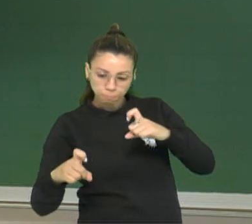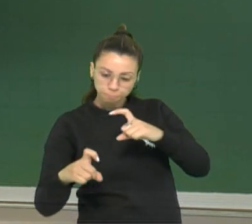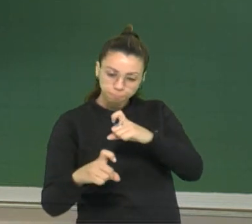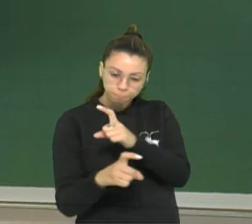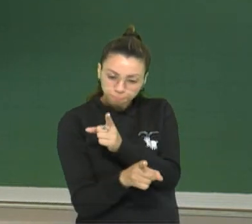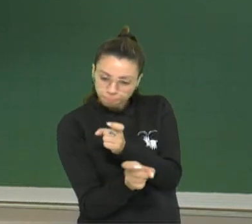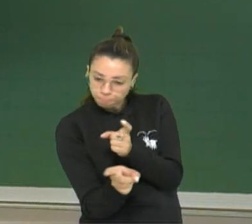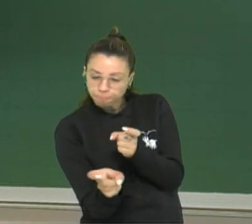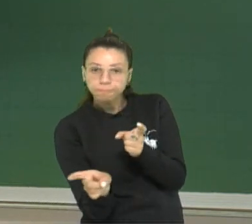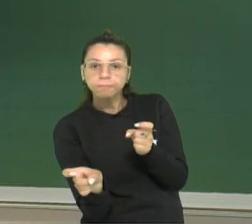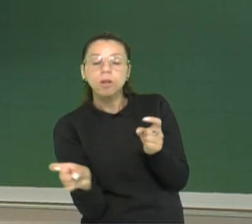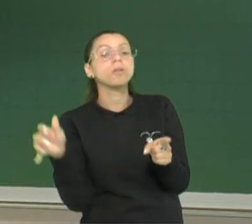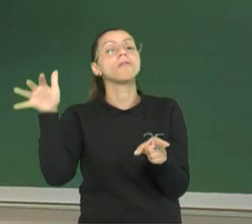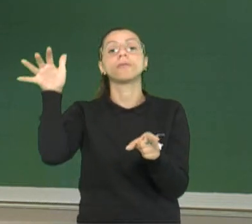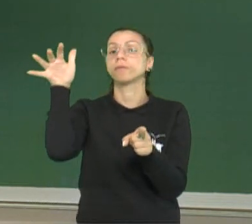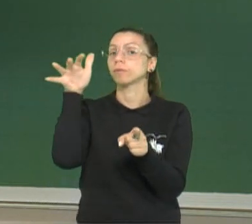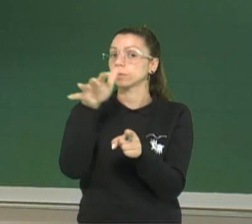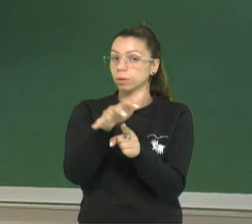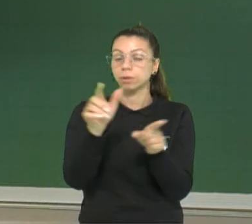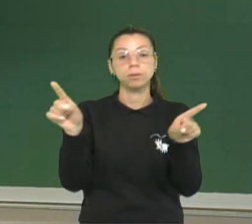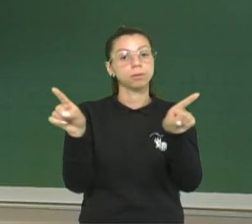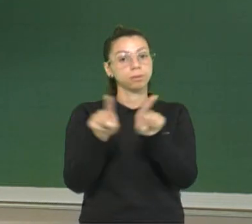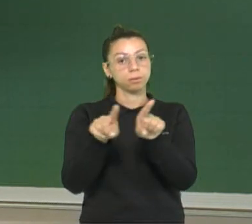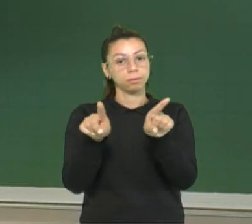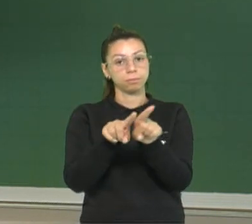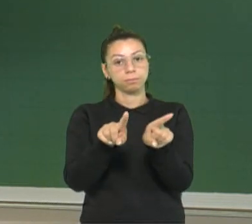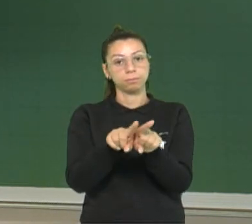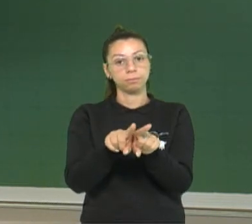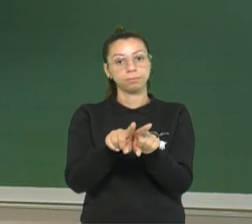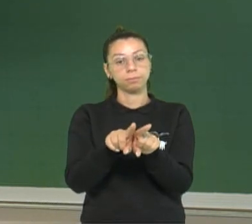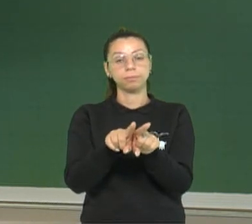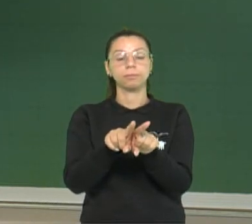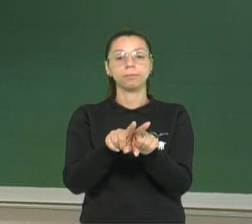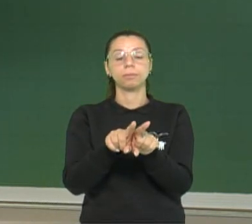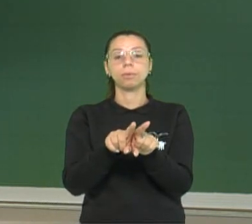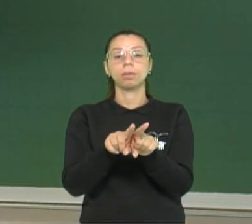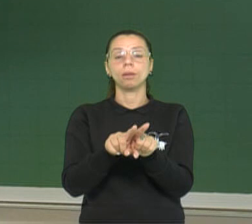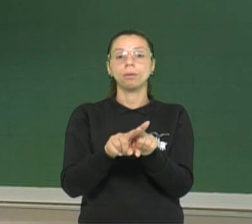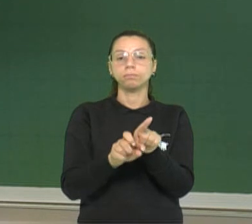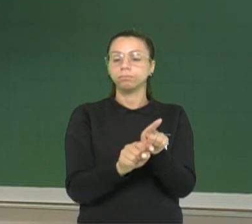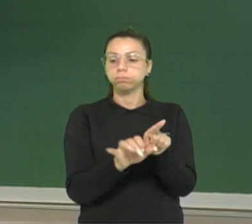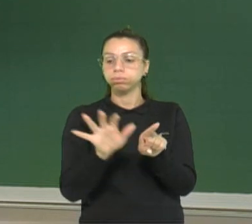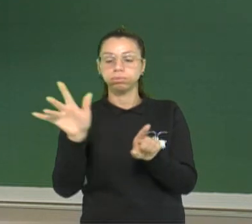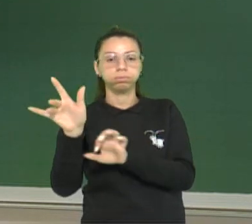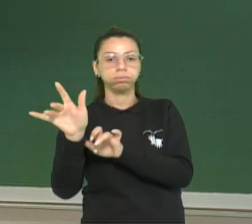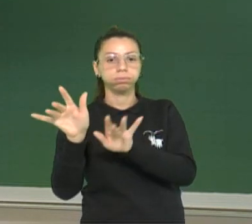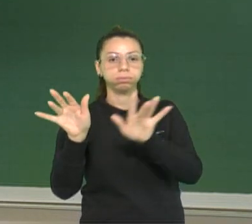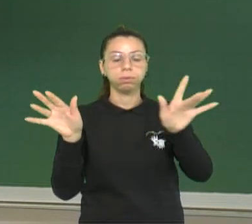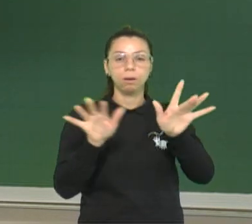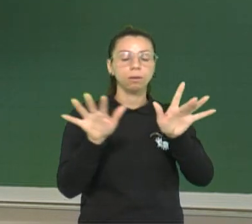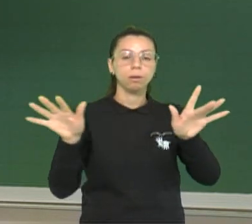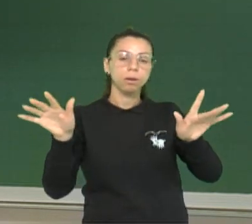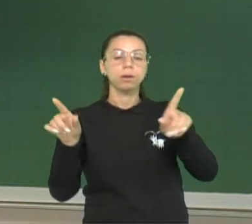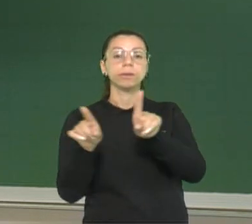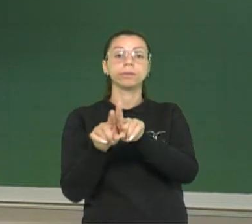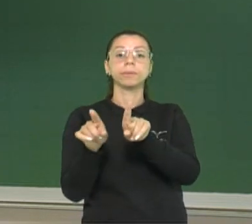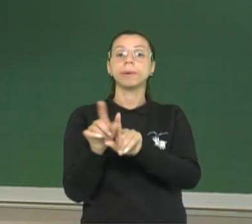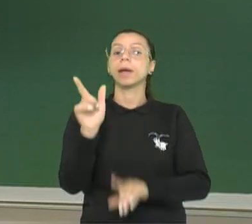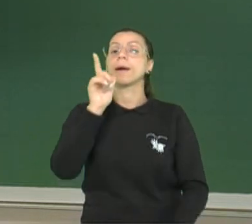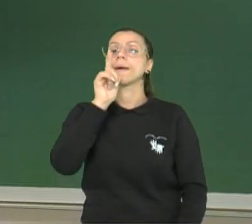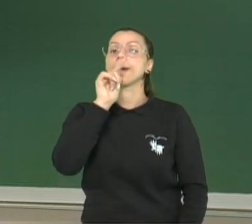seus túneis, vão influenciando na oxigenação do solo e também permitindo com que a